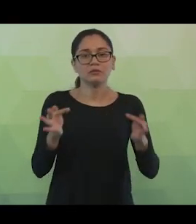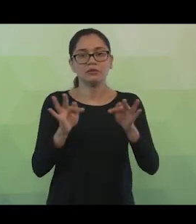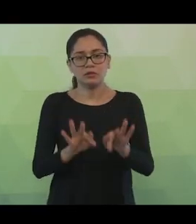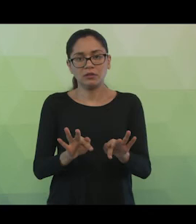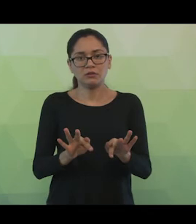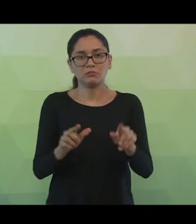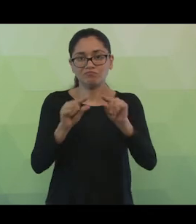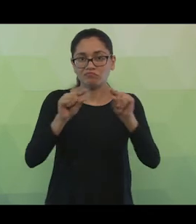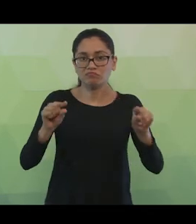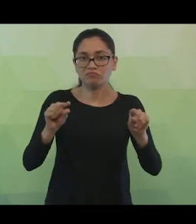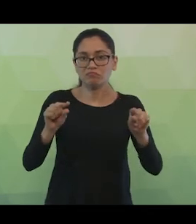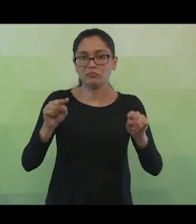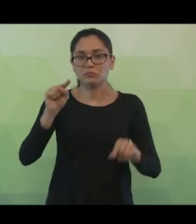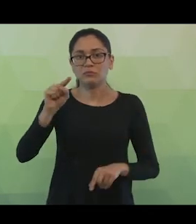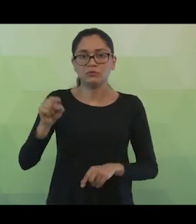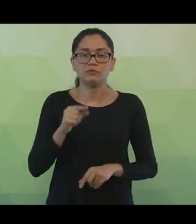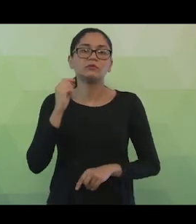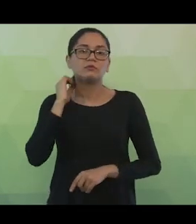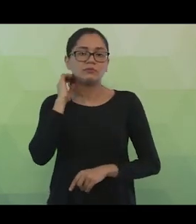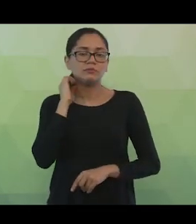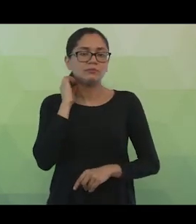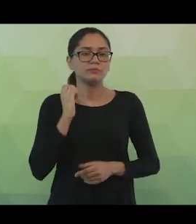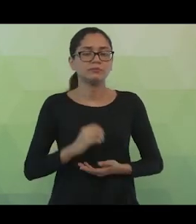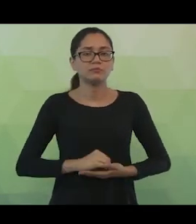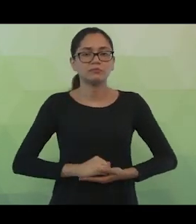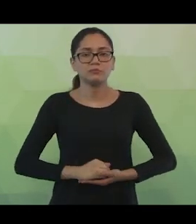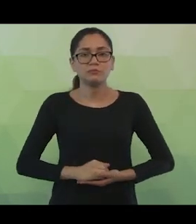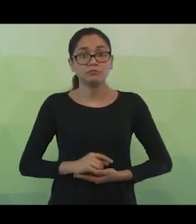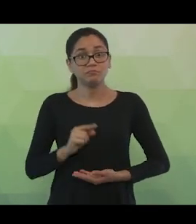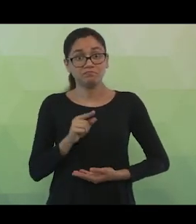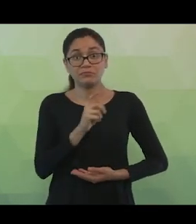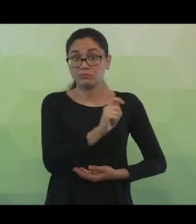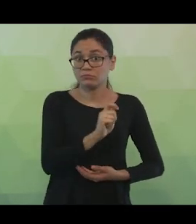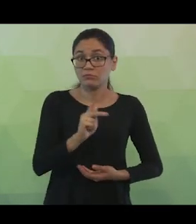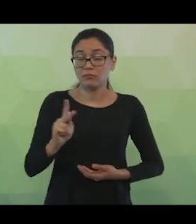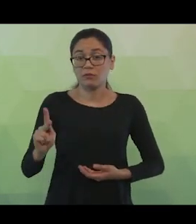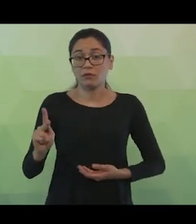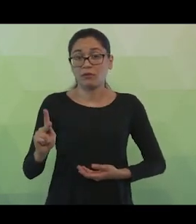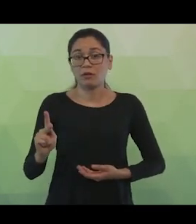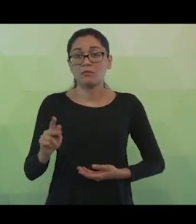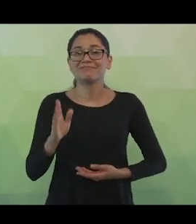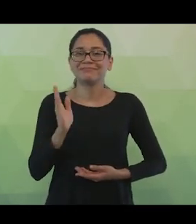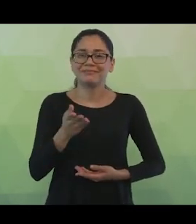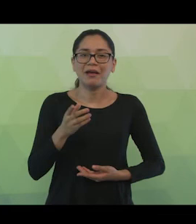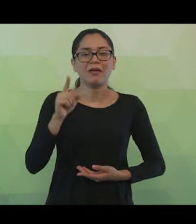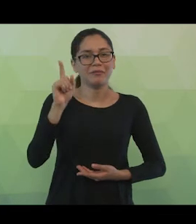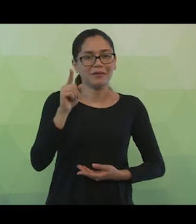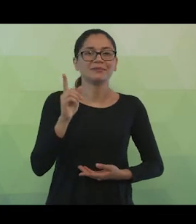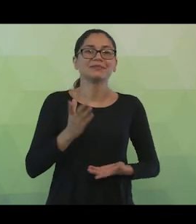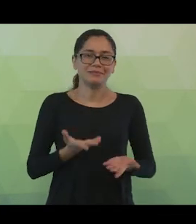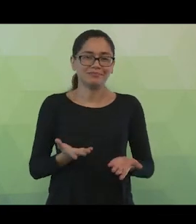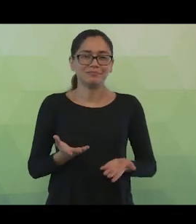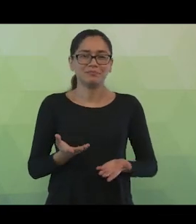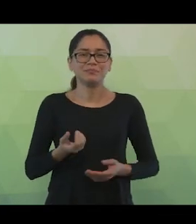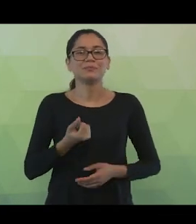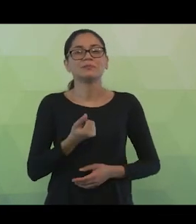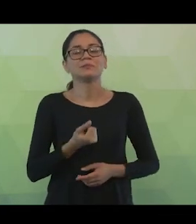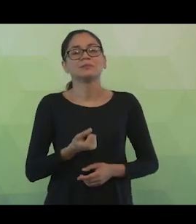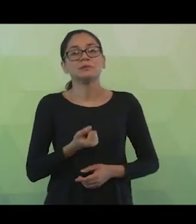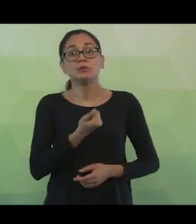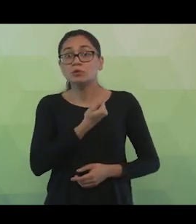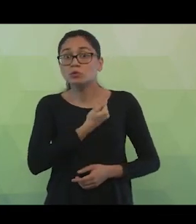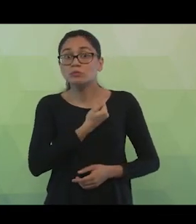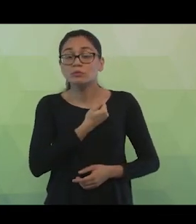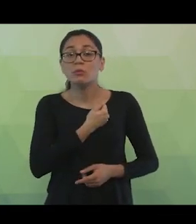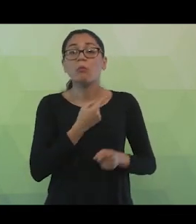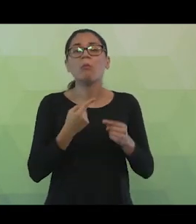ponto e vírgula. Neste programa, você vê que eu já coloquei o acento para número, porque eu